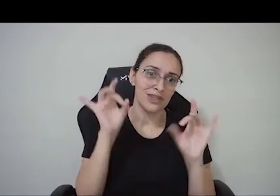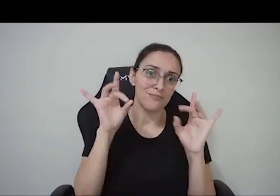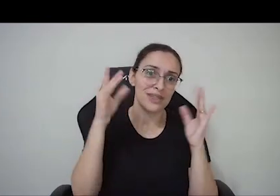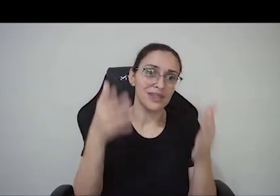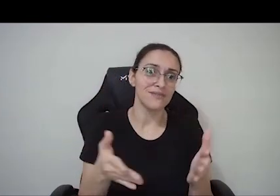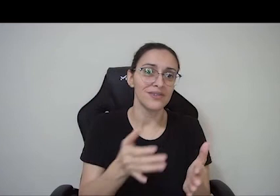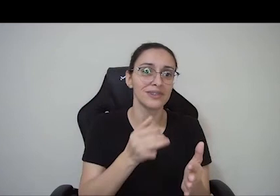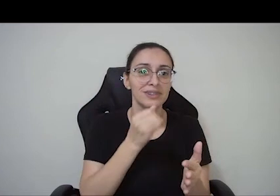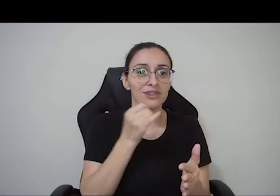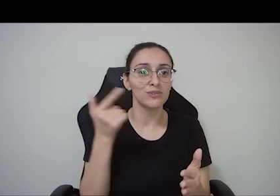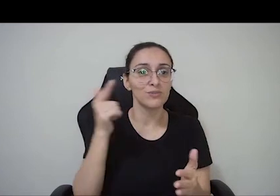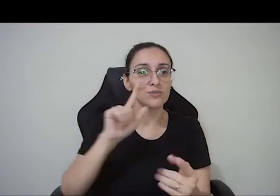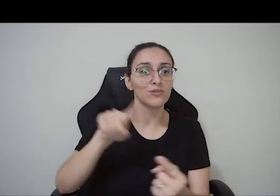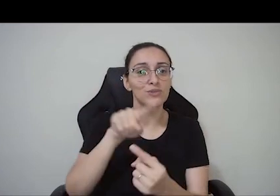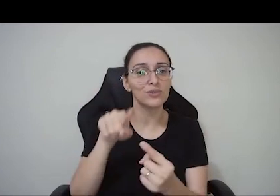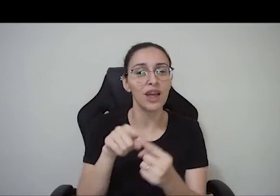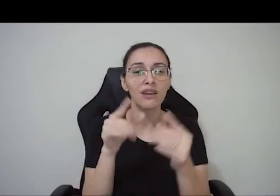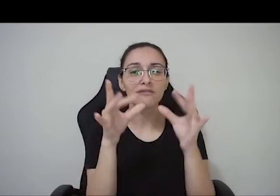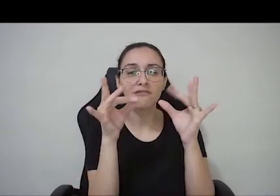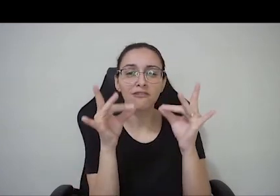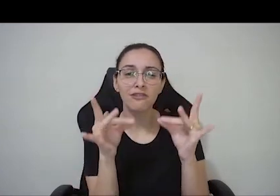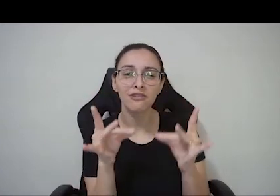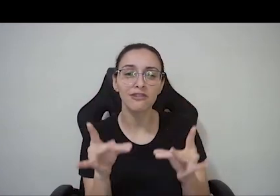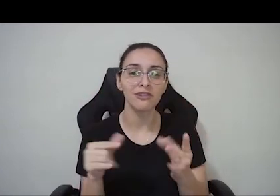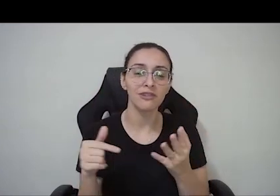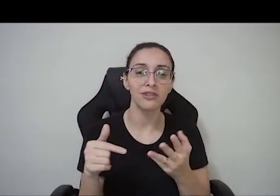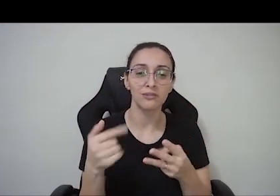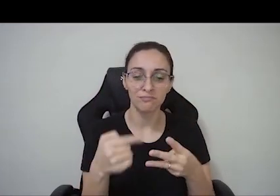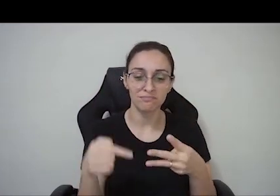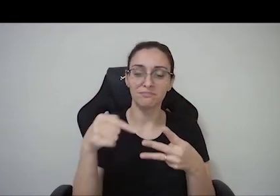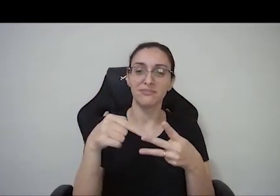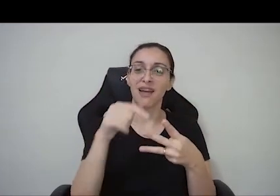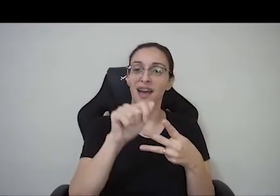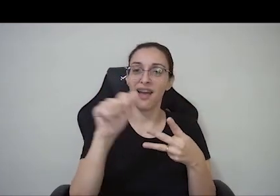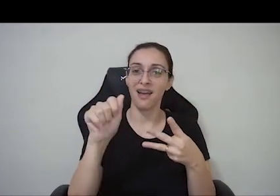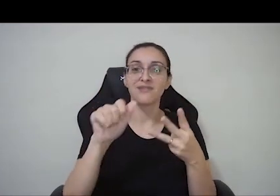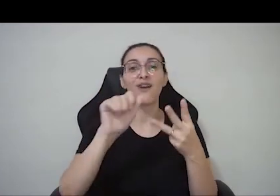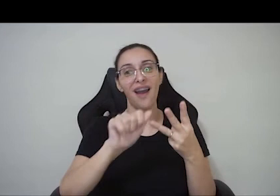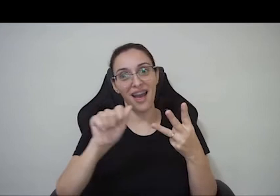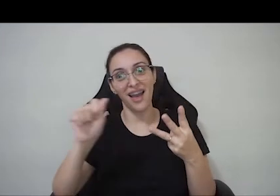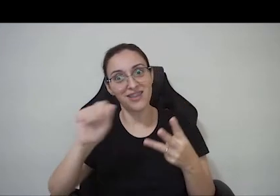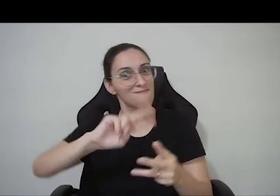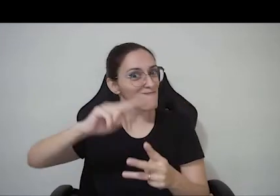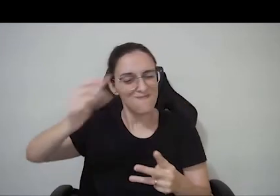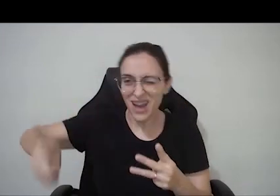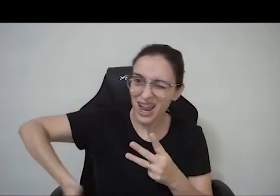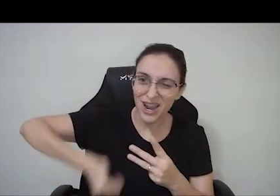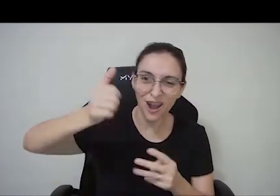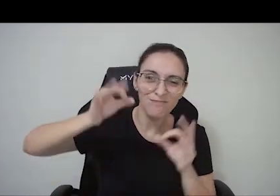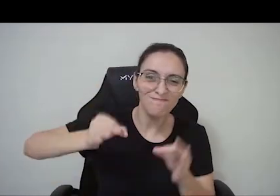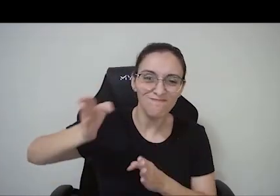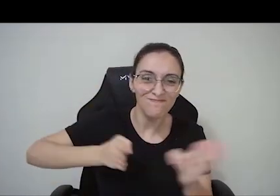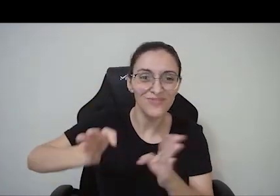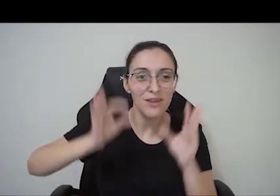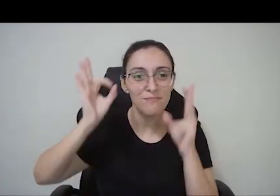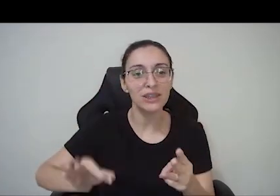normalmente objetivando refinar os critérios do nível anterior, que no caso é o AA. Então, para ter o AAA, preciso